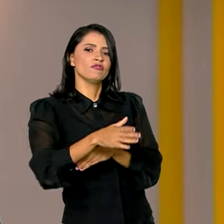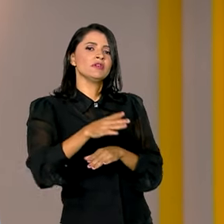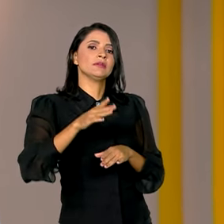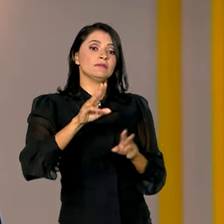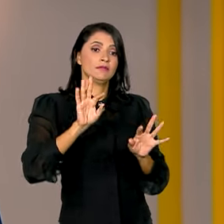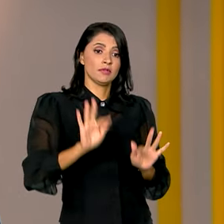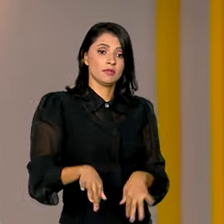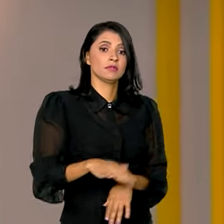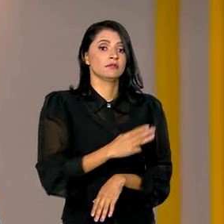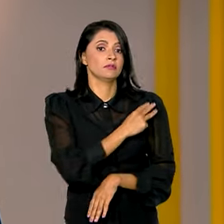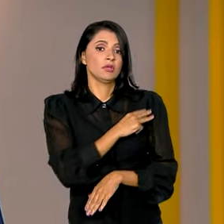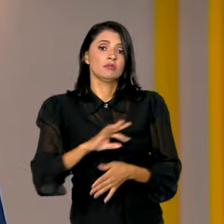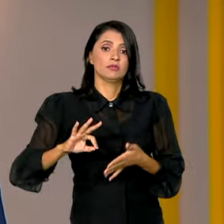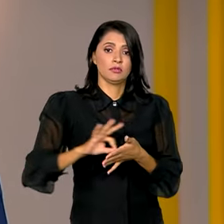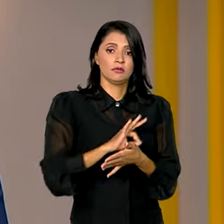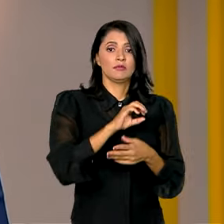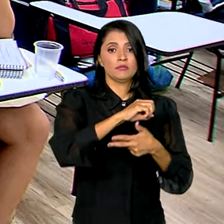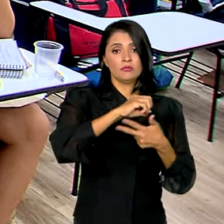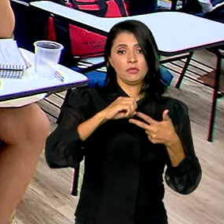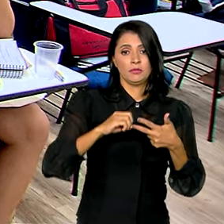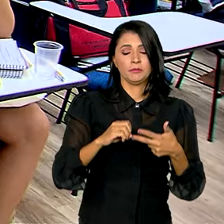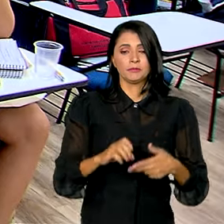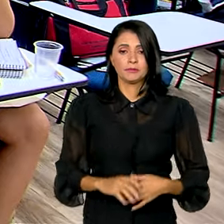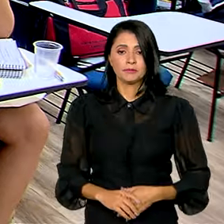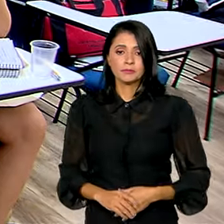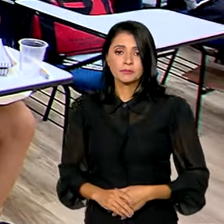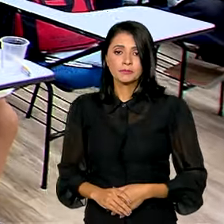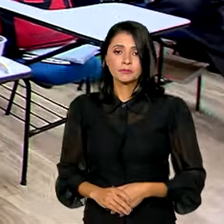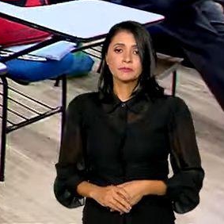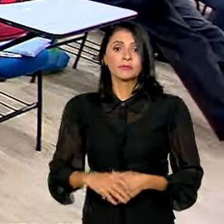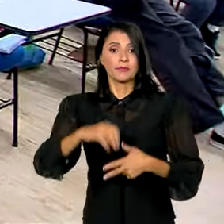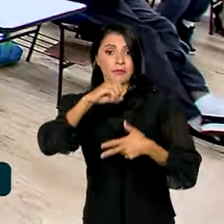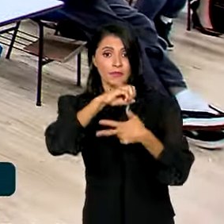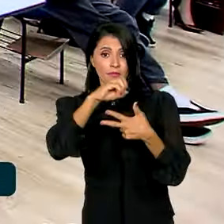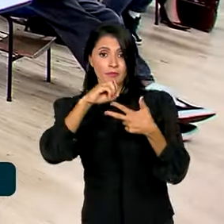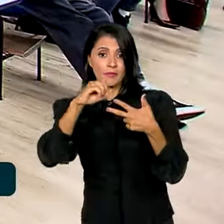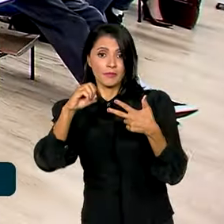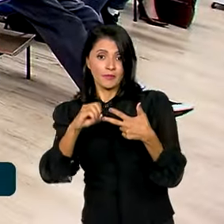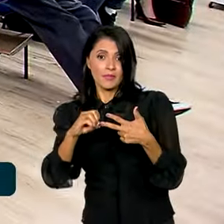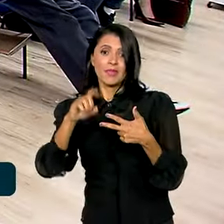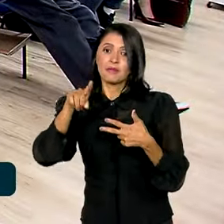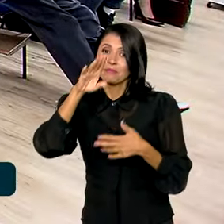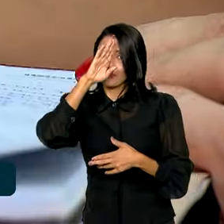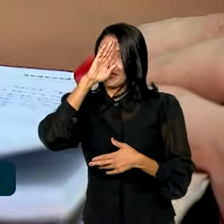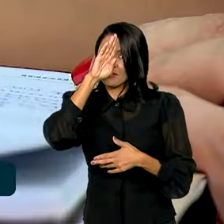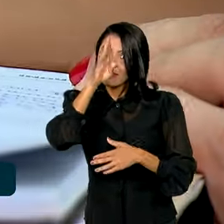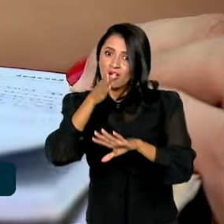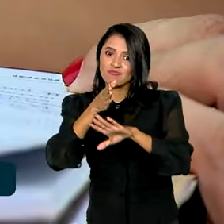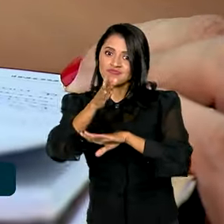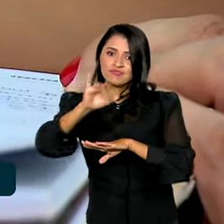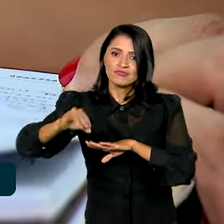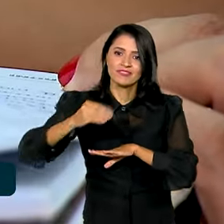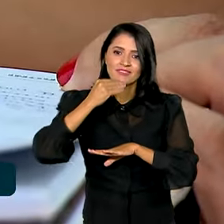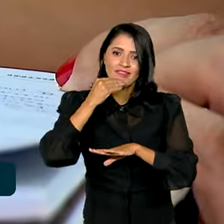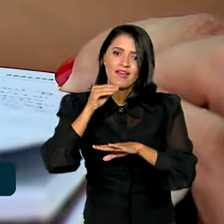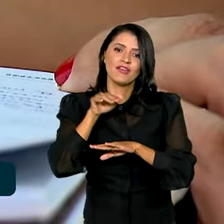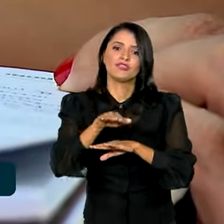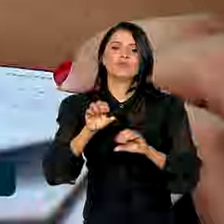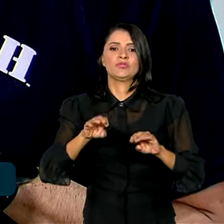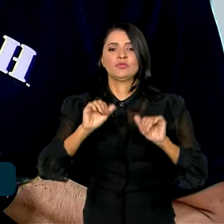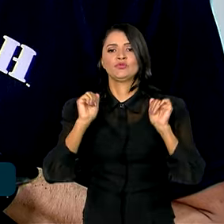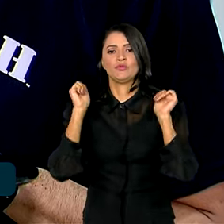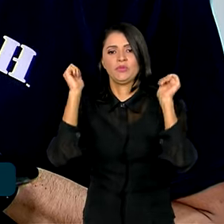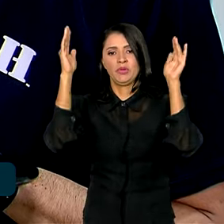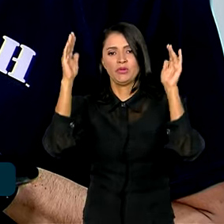o ensino médio a fazer um exame. O Enem é a principal porta de entrada para o ensino superior no